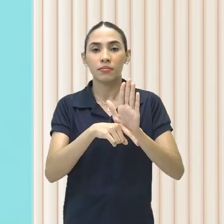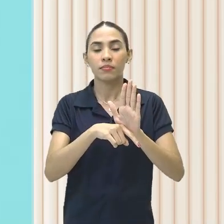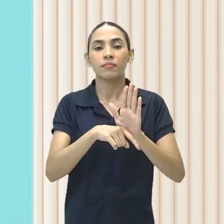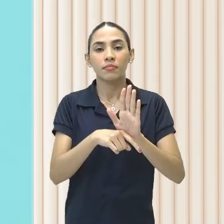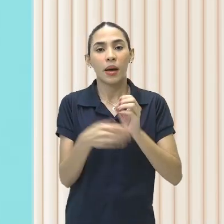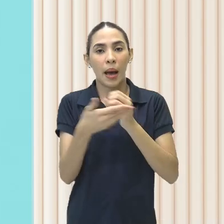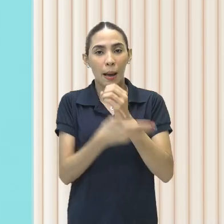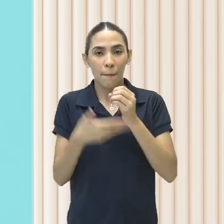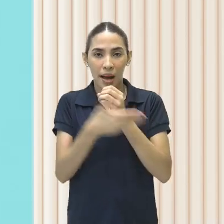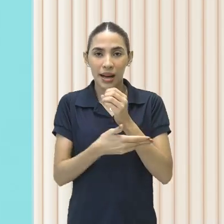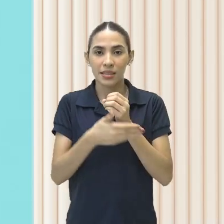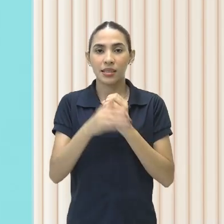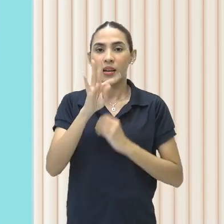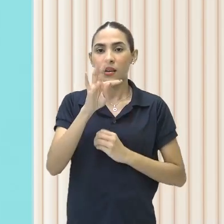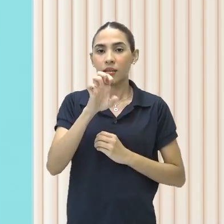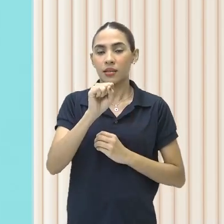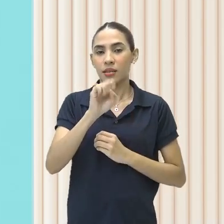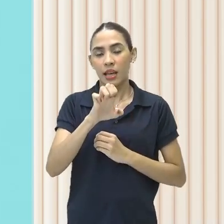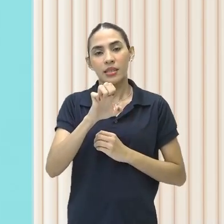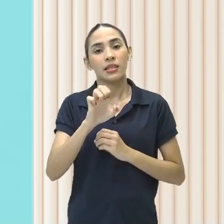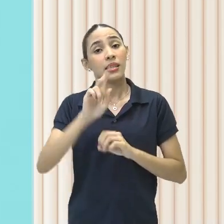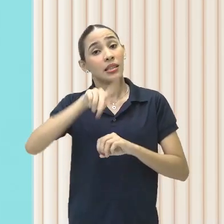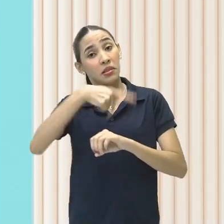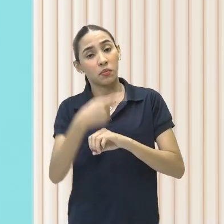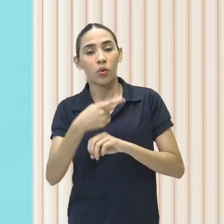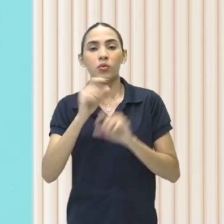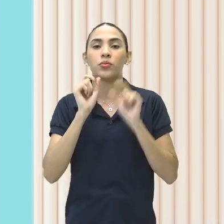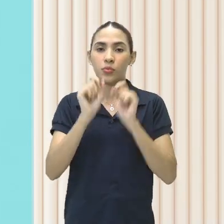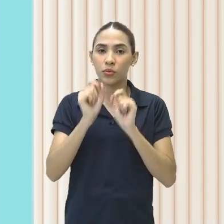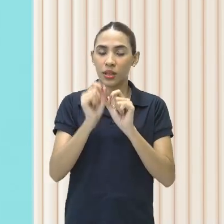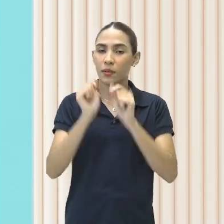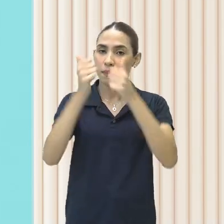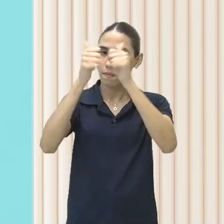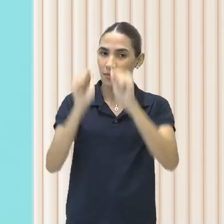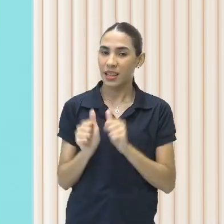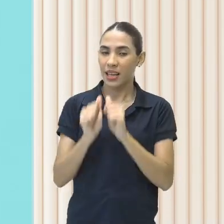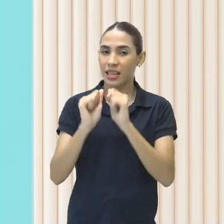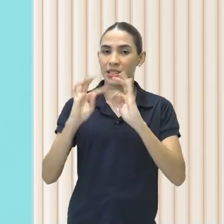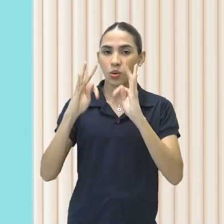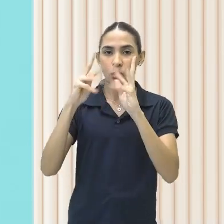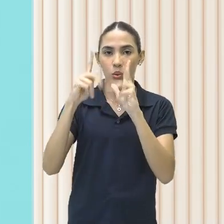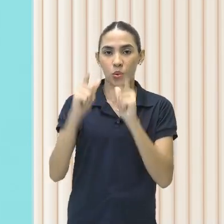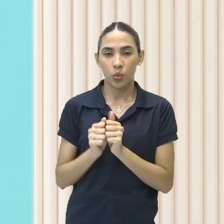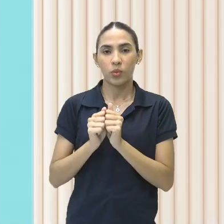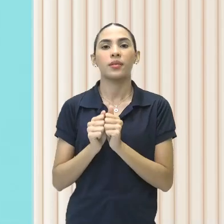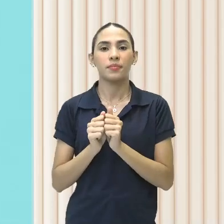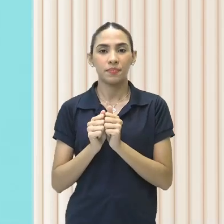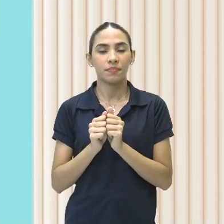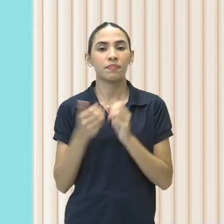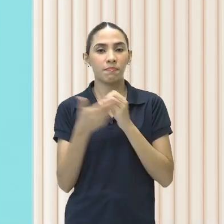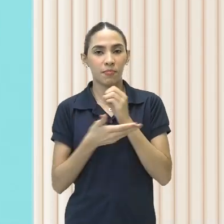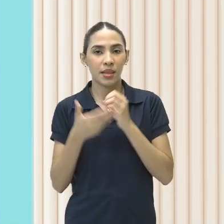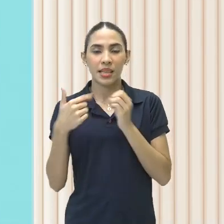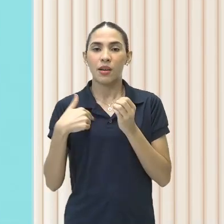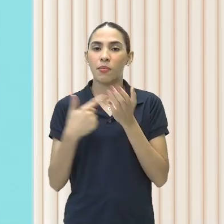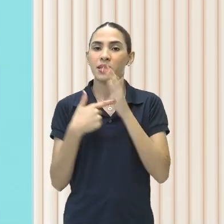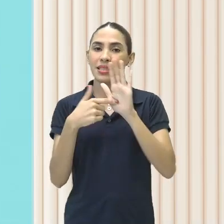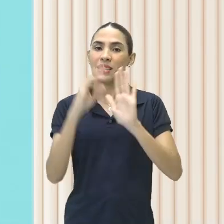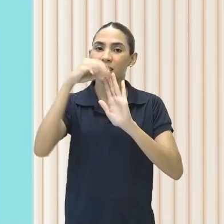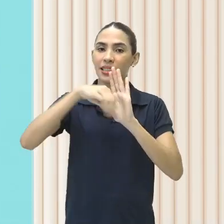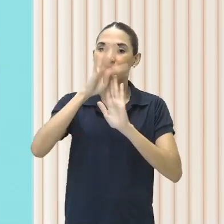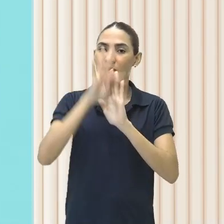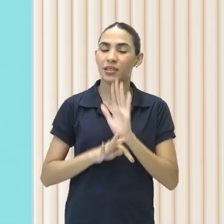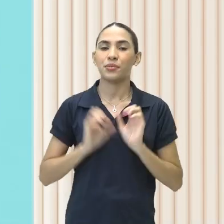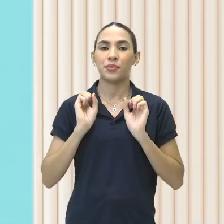essa nossa tese, esse nosso argumento. E depois eu faço, então, uma análise sobre essa fundamentação que eu trouxe dentro desse